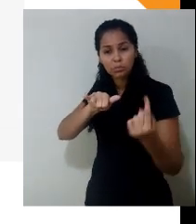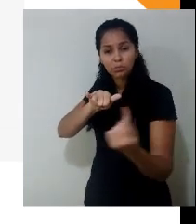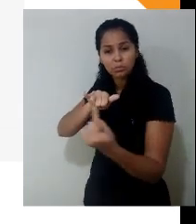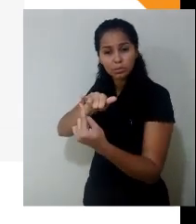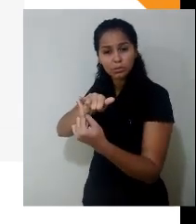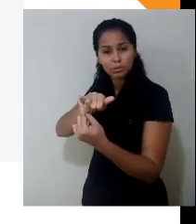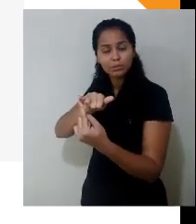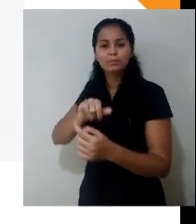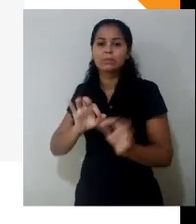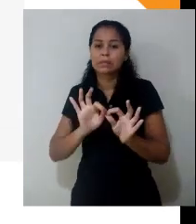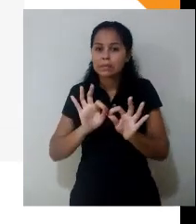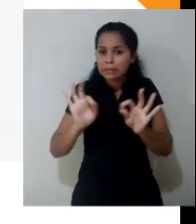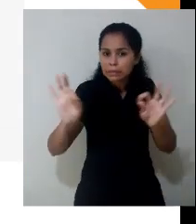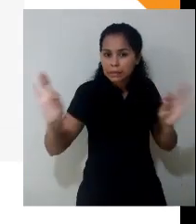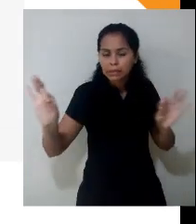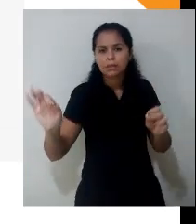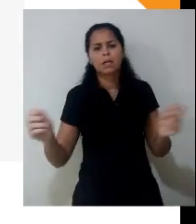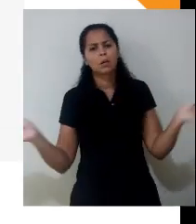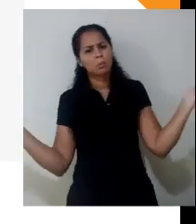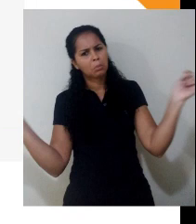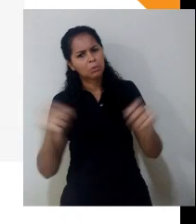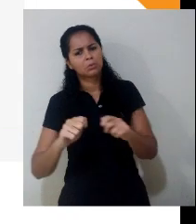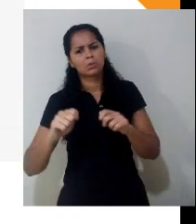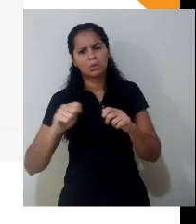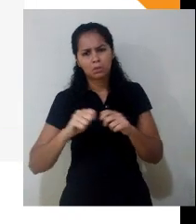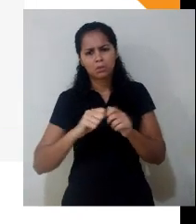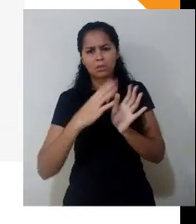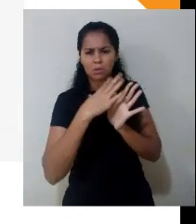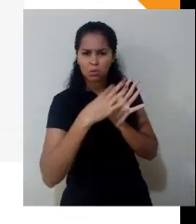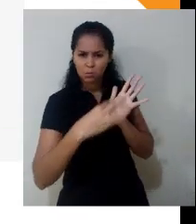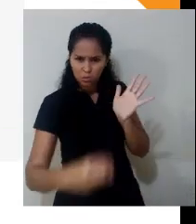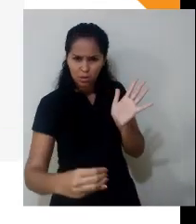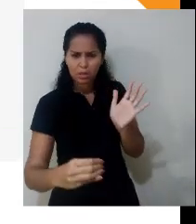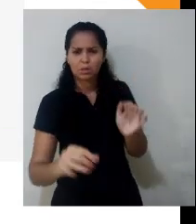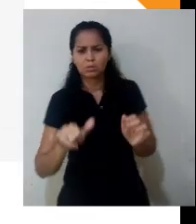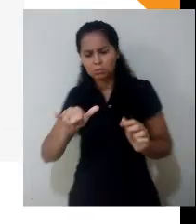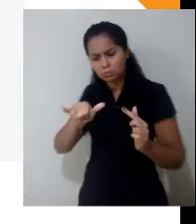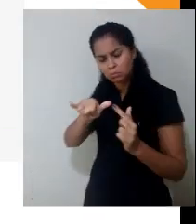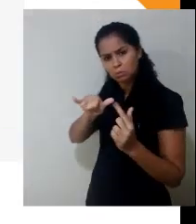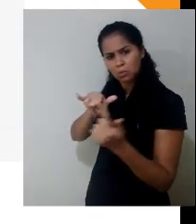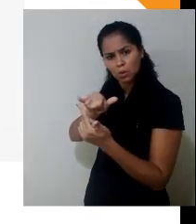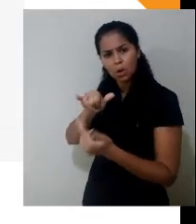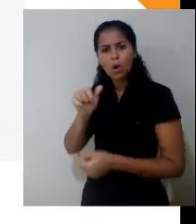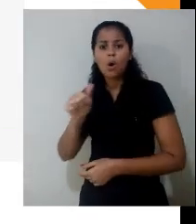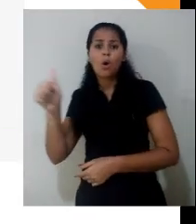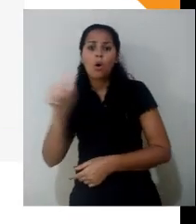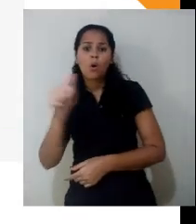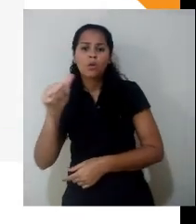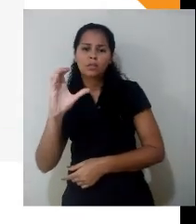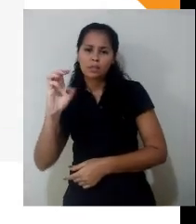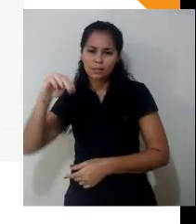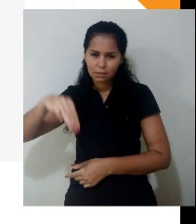das duas asas. A gente poderia construir um modelo cuja envergadura fosse de apenas 11